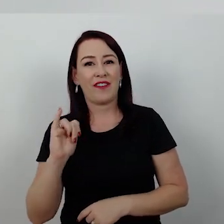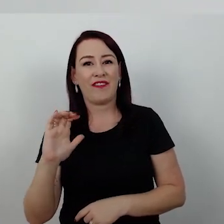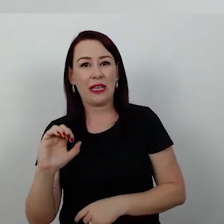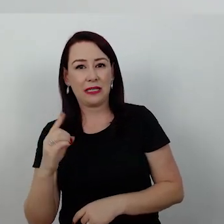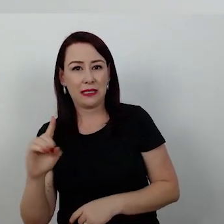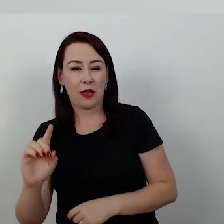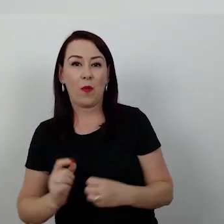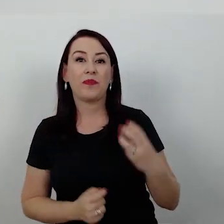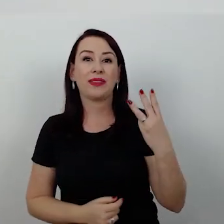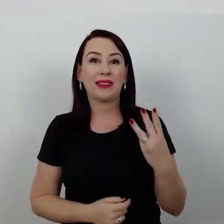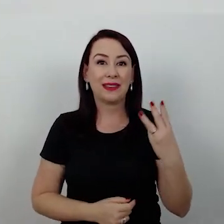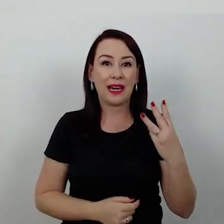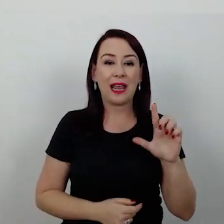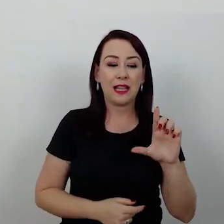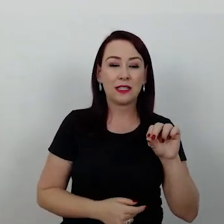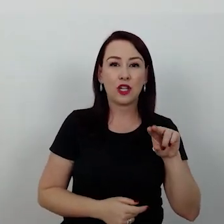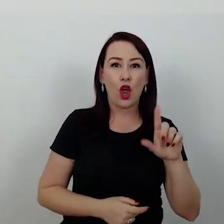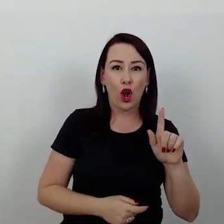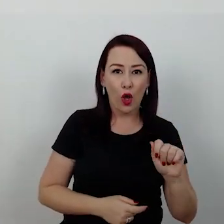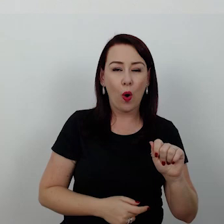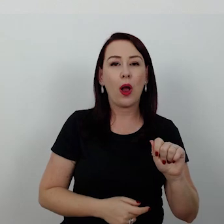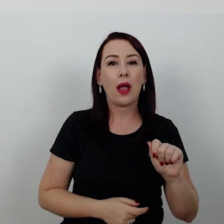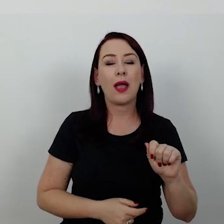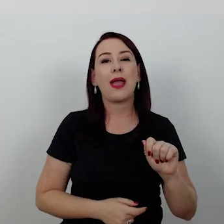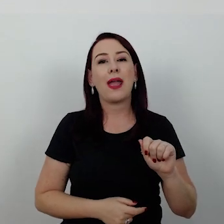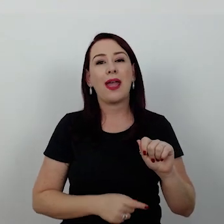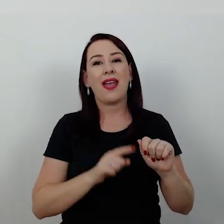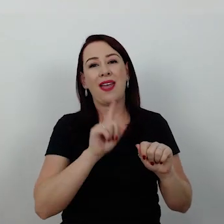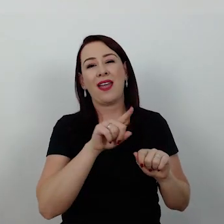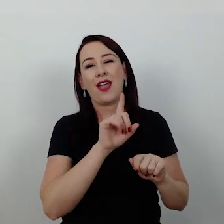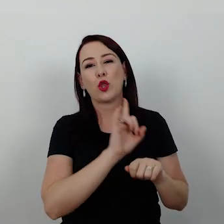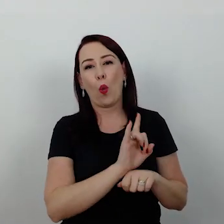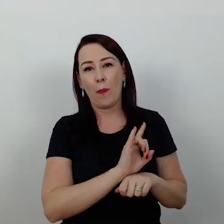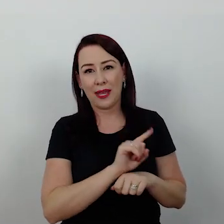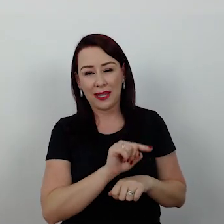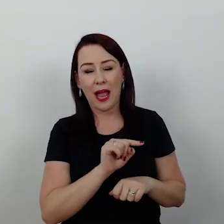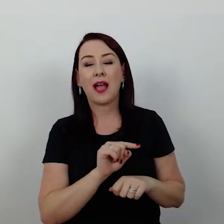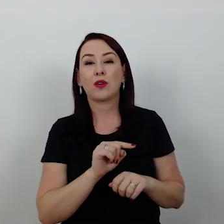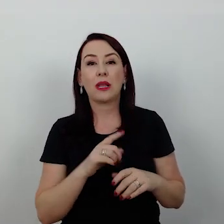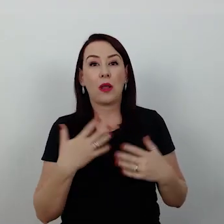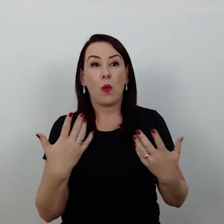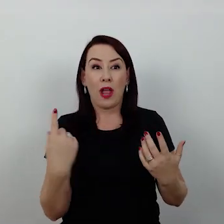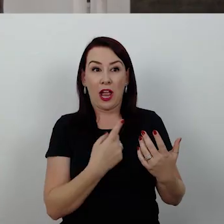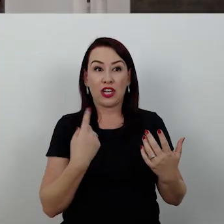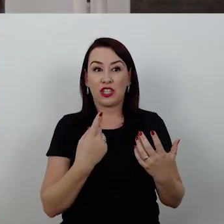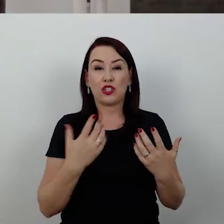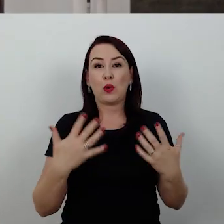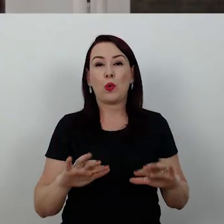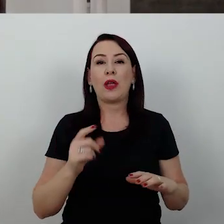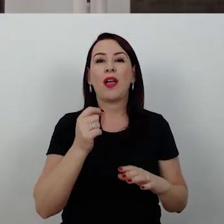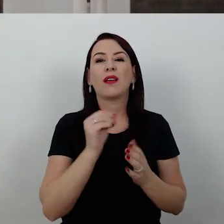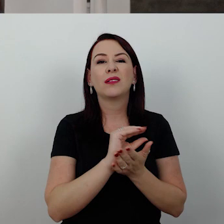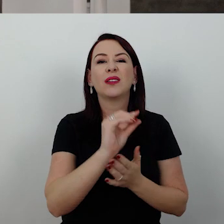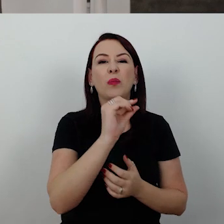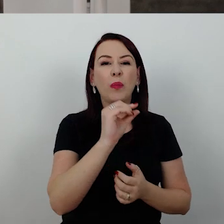longas documentário, com possibilidade de complementação de recurso, porque é isso, não é tanto recurso também. Então, a gente também não quer deixar um teto